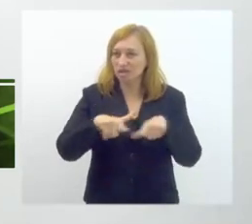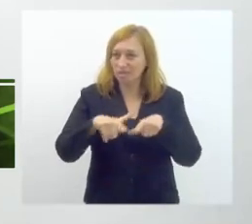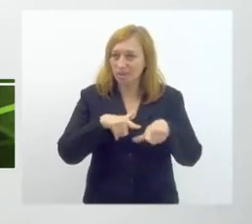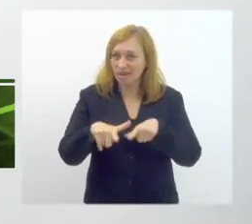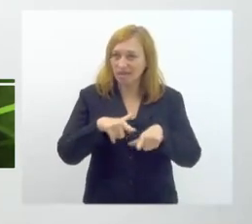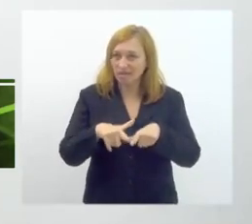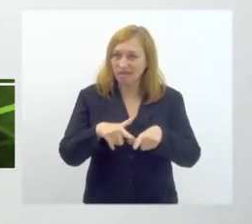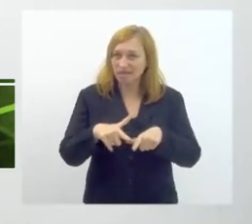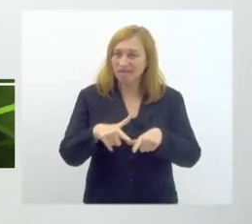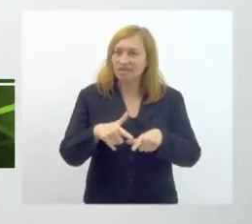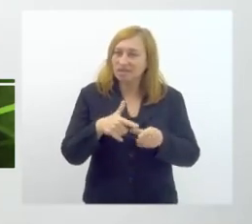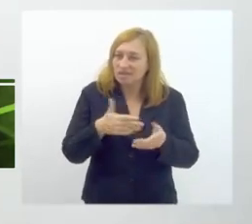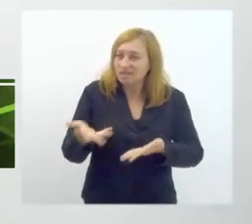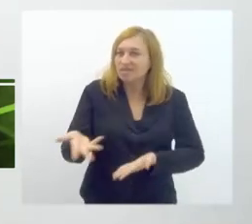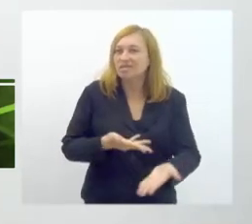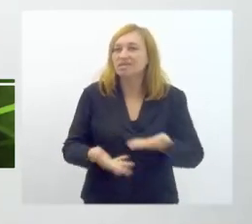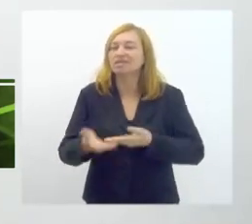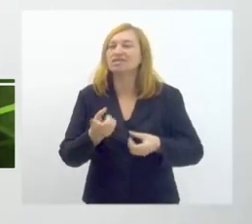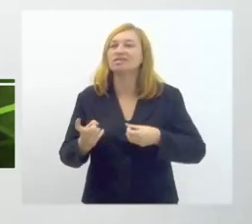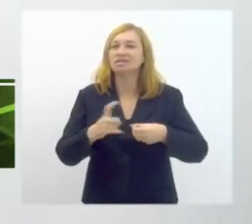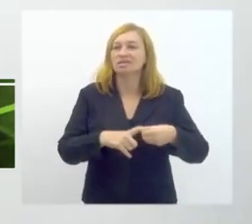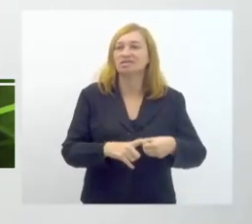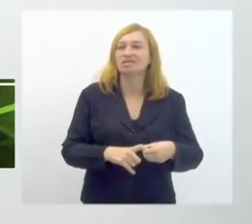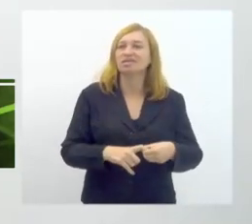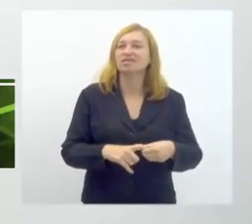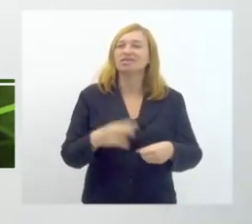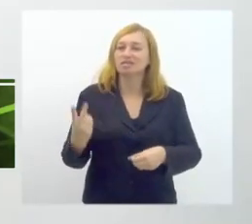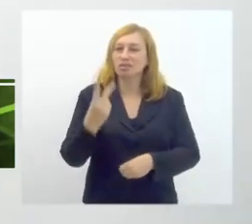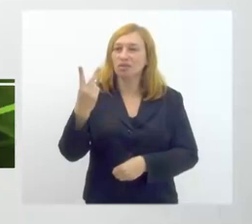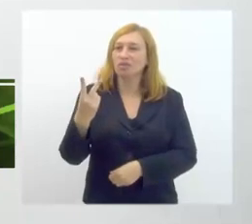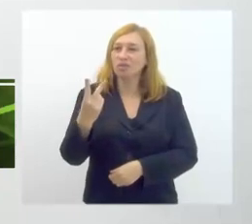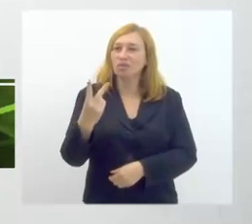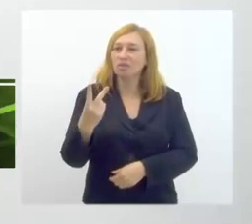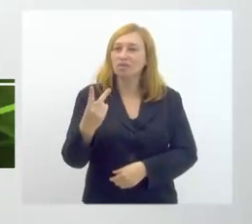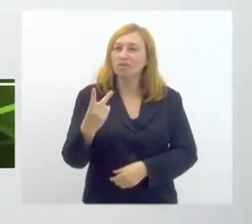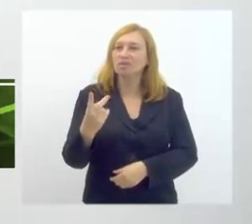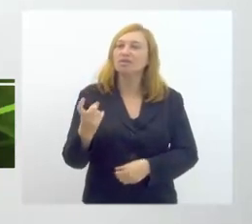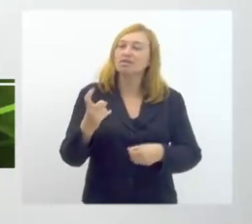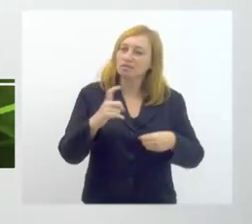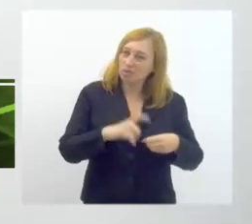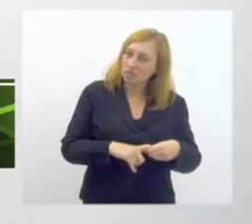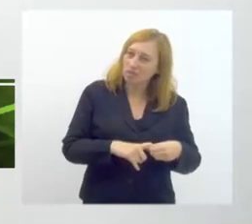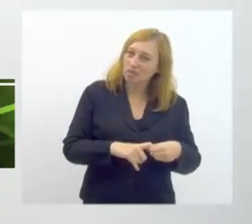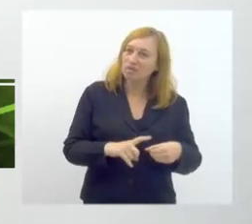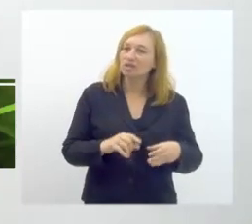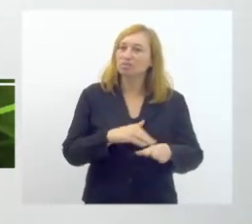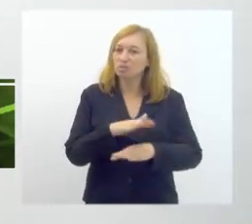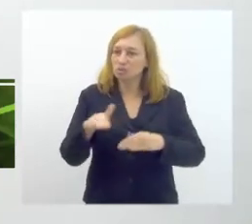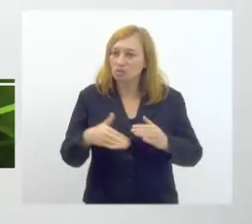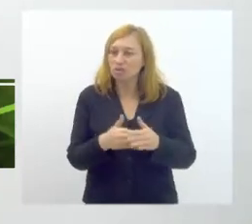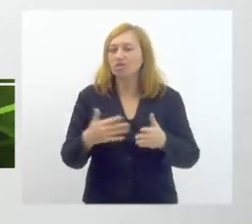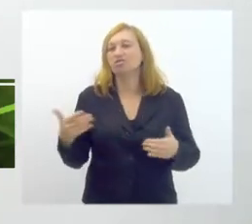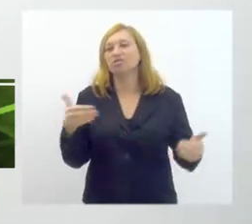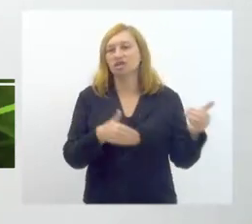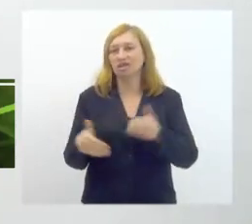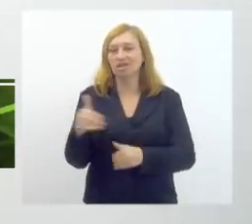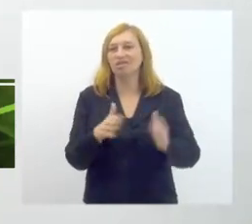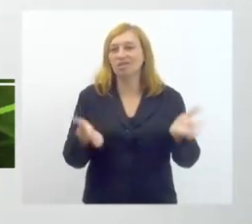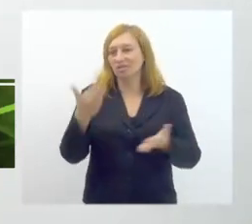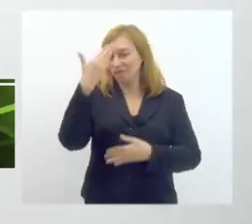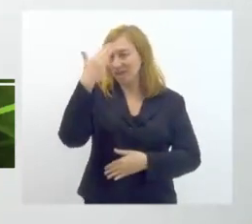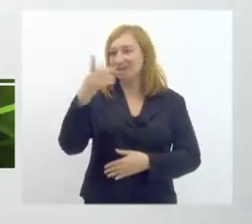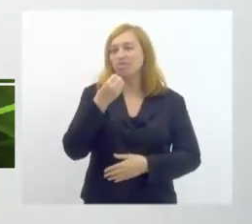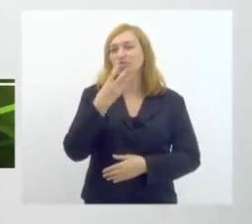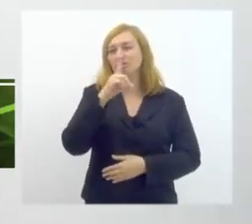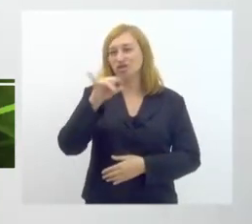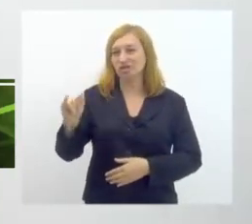ótima partilha dos consórcios, que serão de grande valia para o consórcio Cis Serra e para os outros que estão chegando agora. Muito obrigado. Um bom